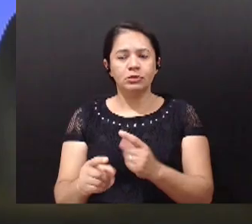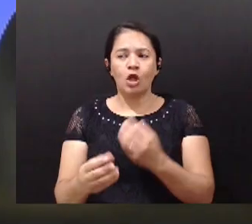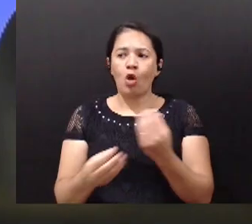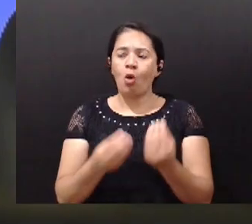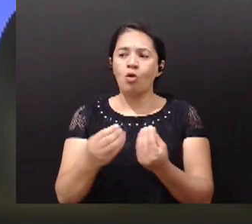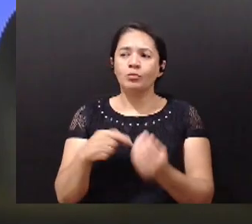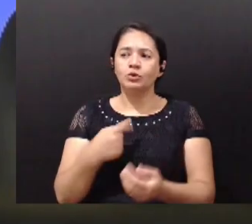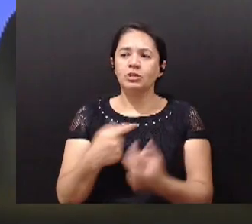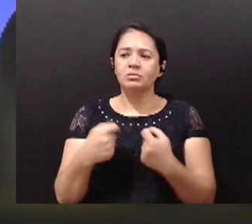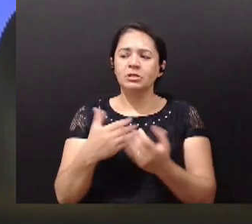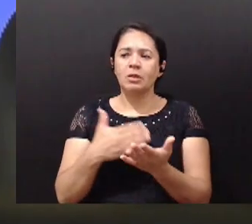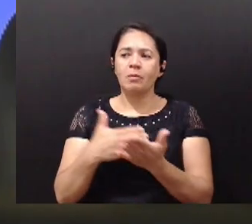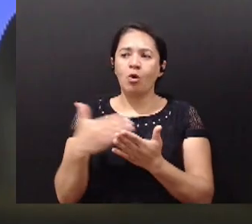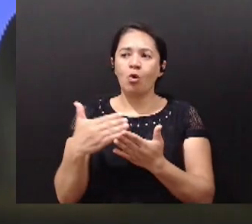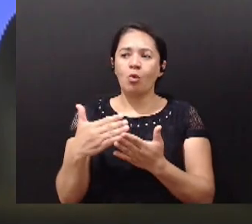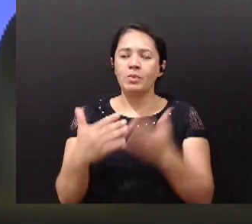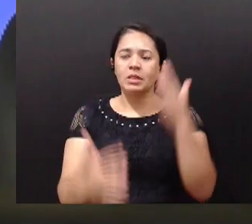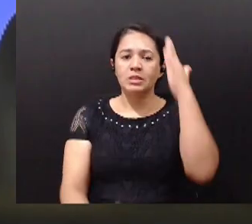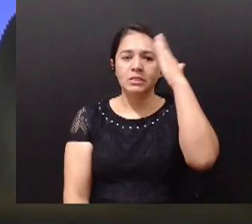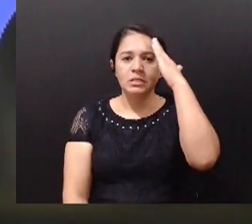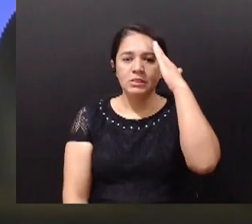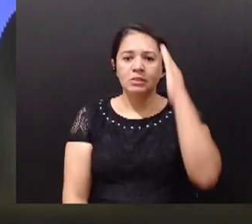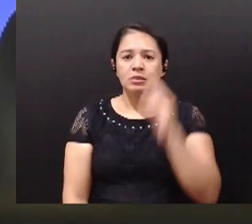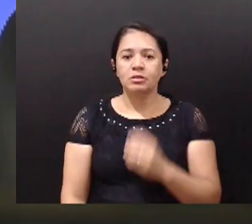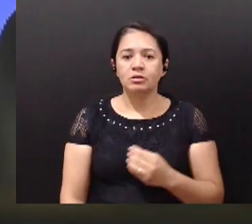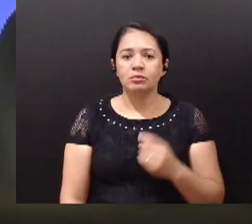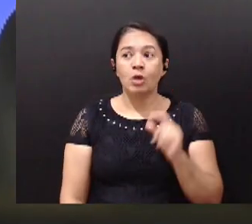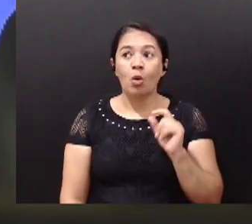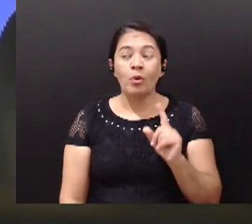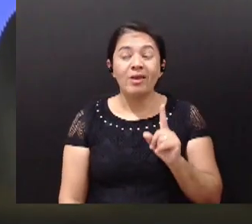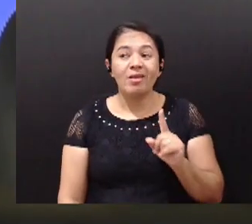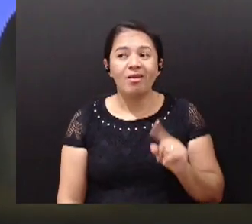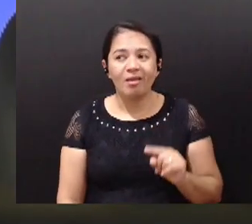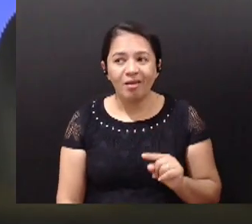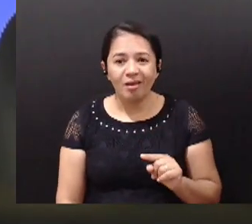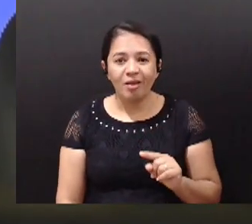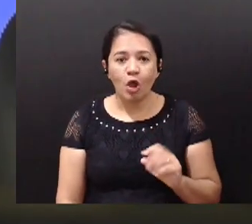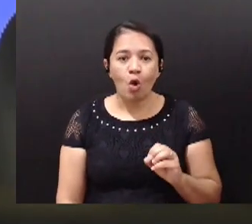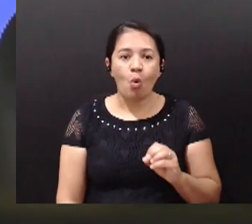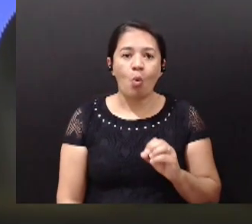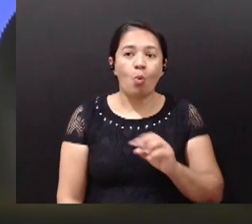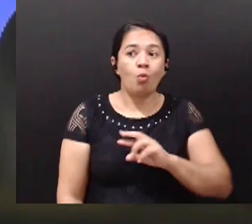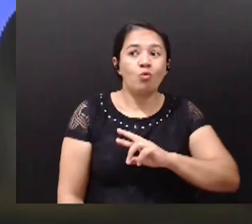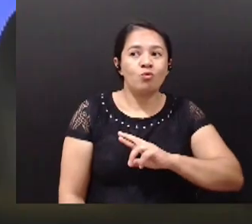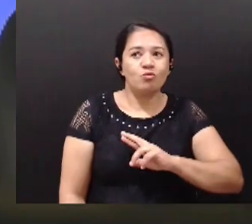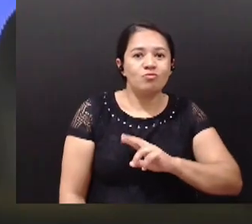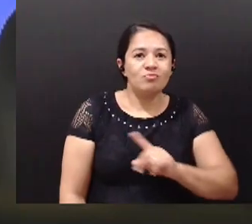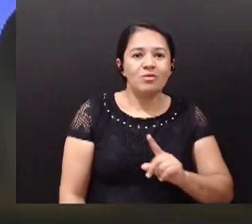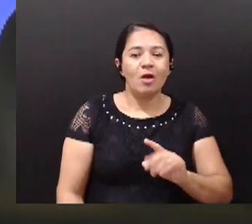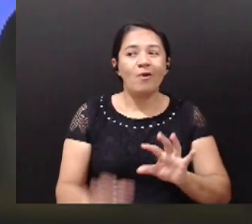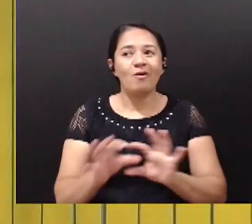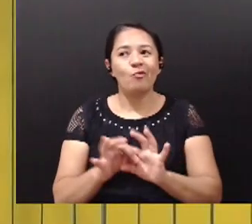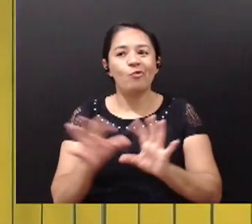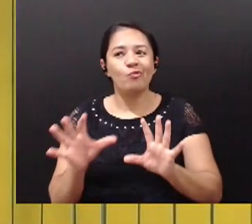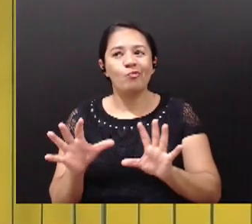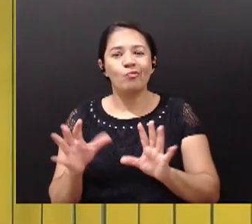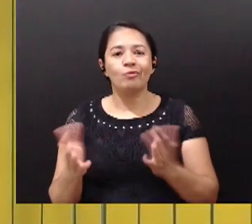começar a entender o que é ou não permitido?